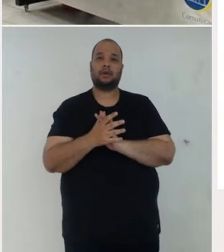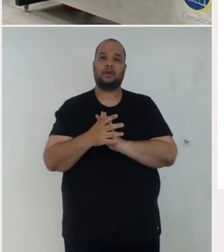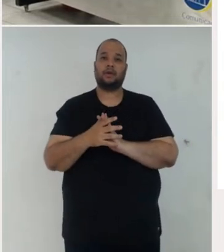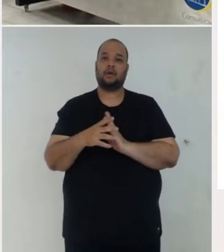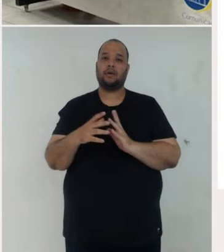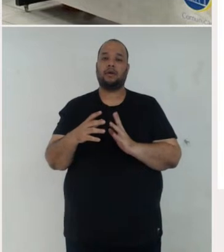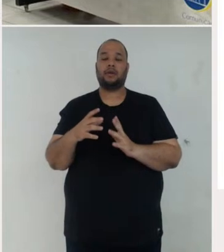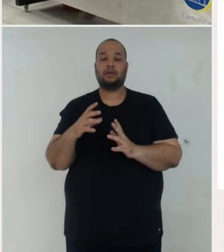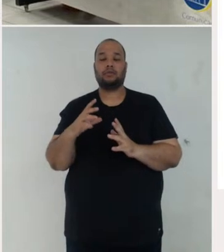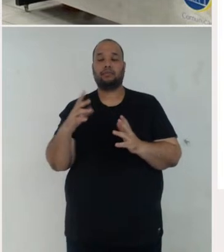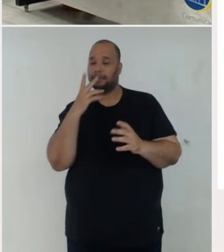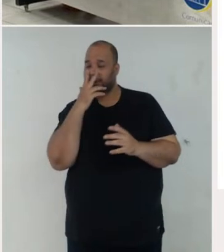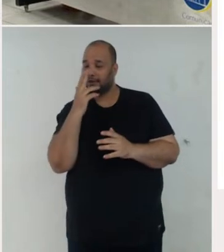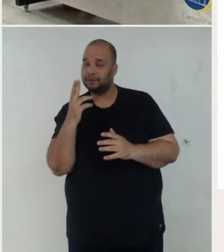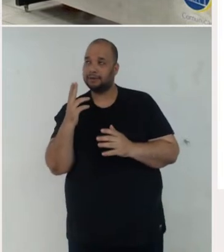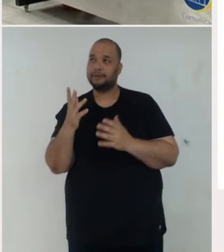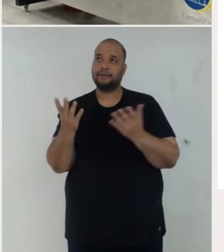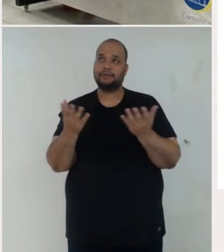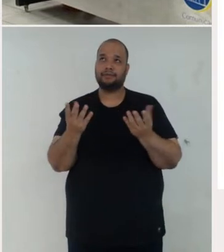Então